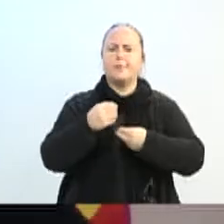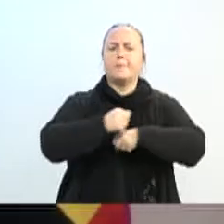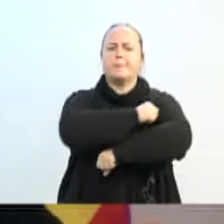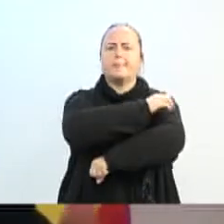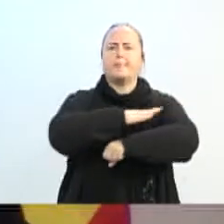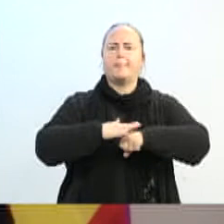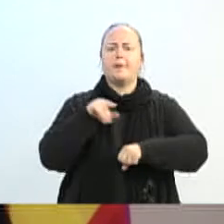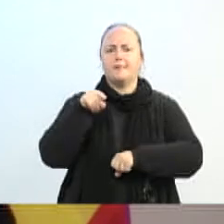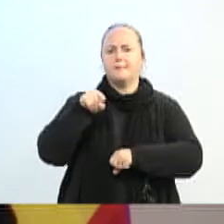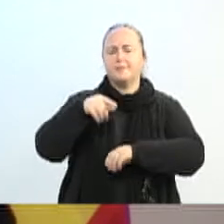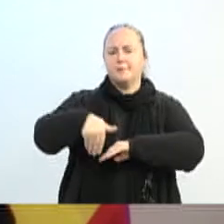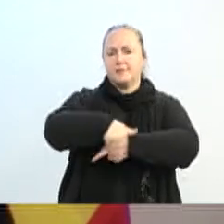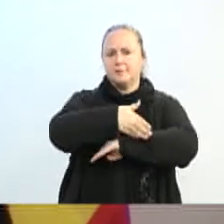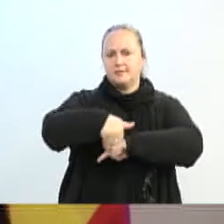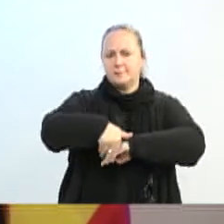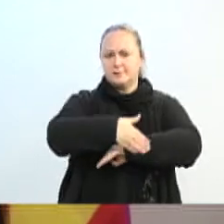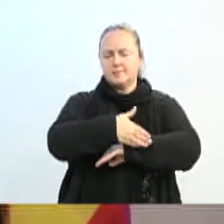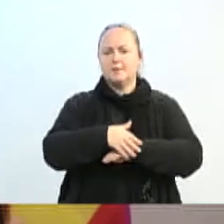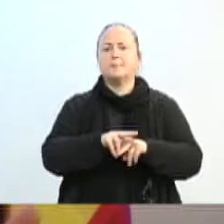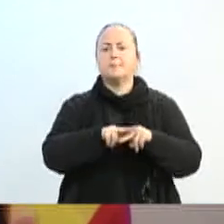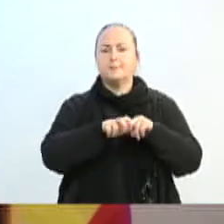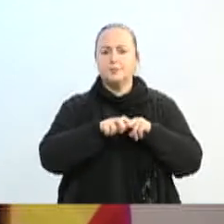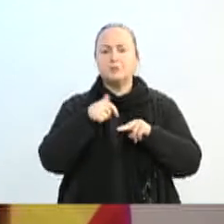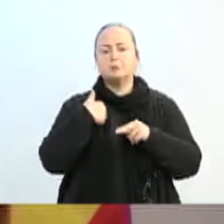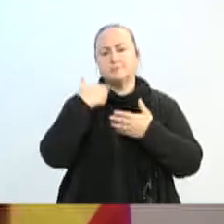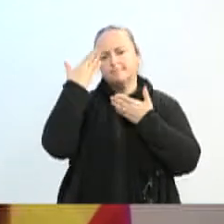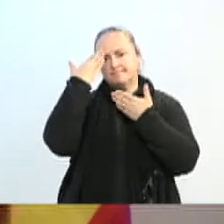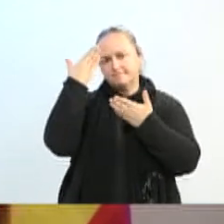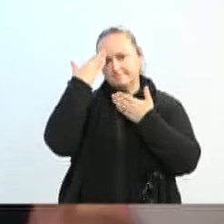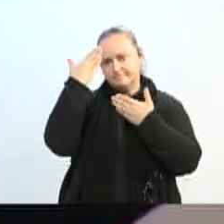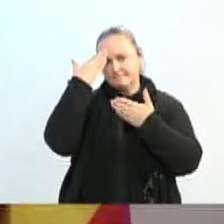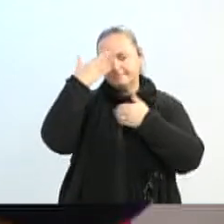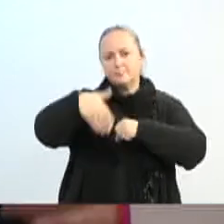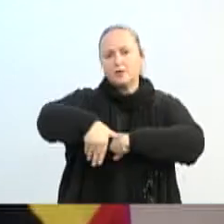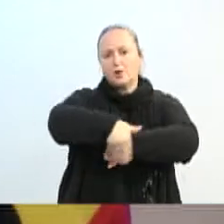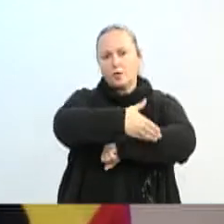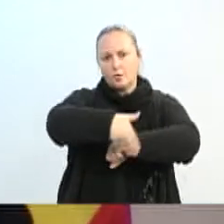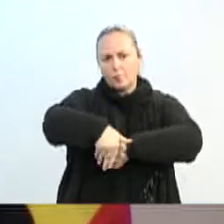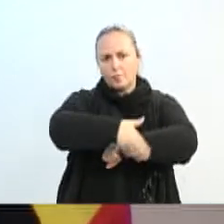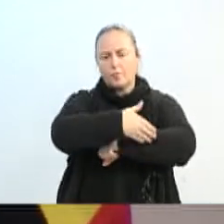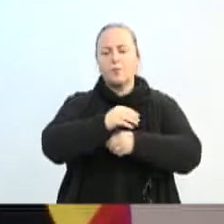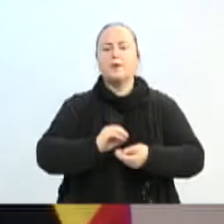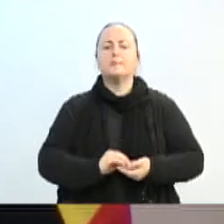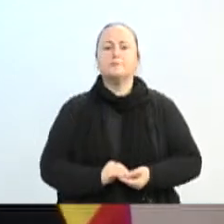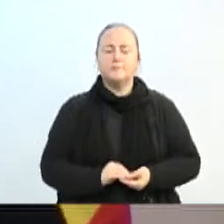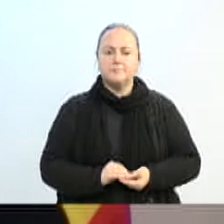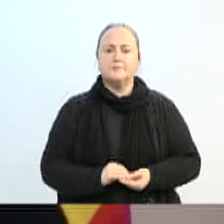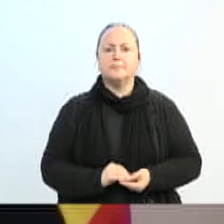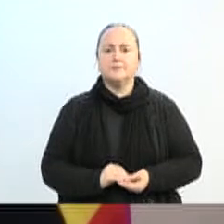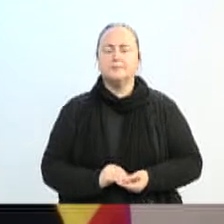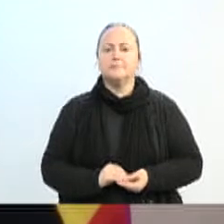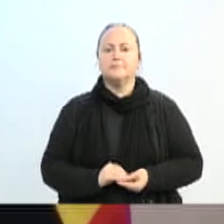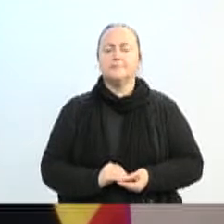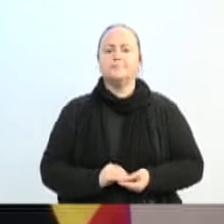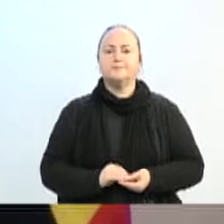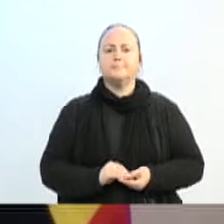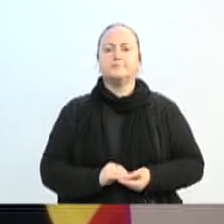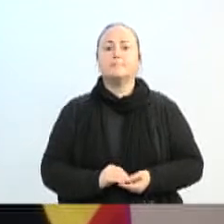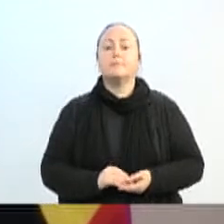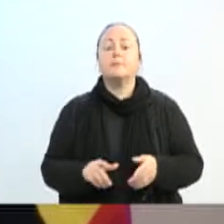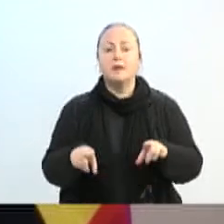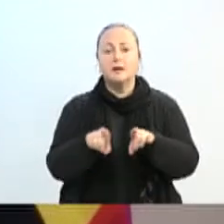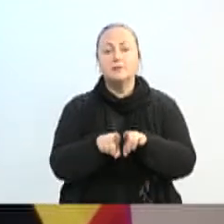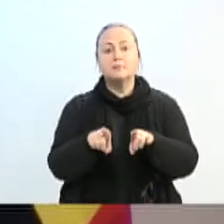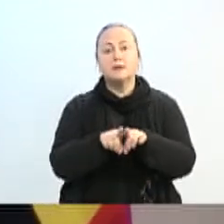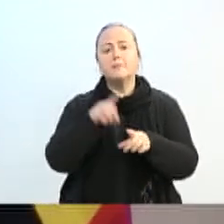Rua então quero agradecer aos moradores por ter procurado o nosso gabinete através de iremar e também